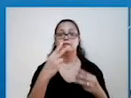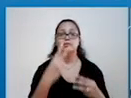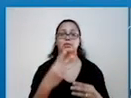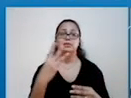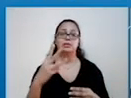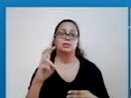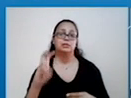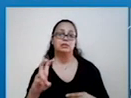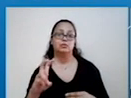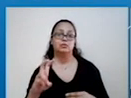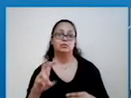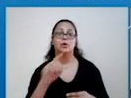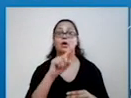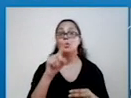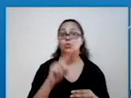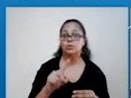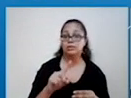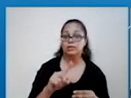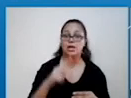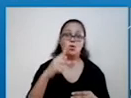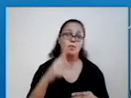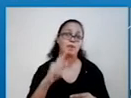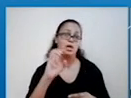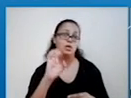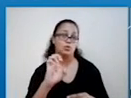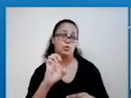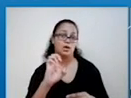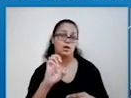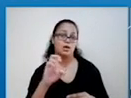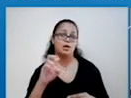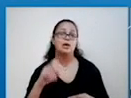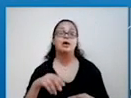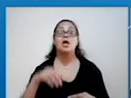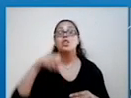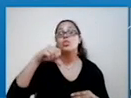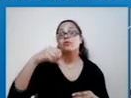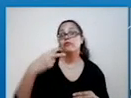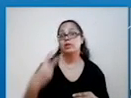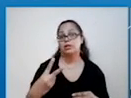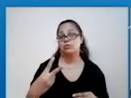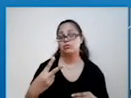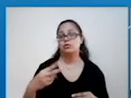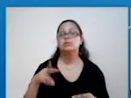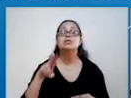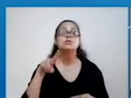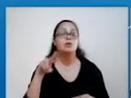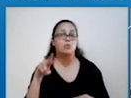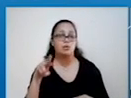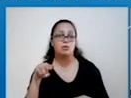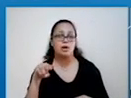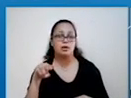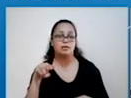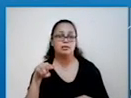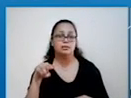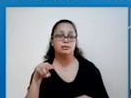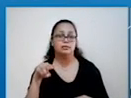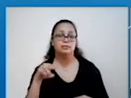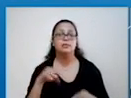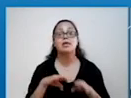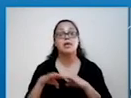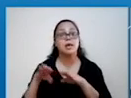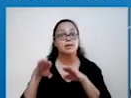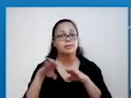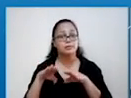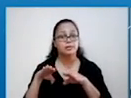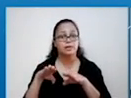235, o Z, o P e o E têm um valor de 92, porque eles são iguais, porque esse átomo é estável. E